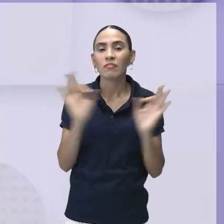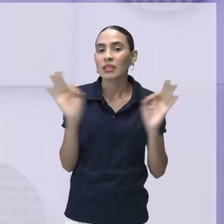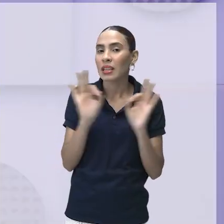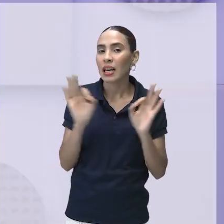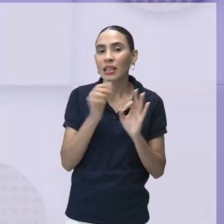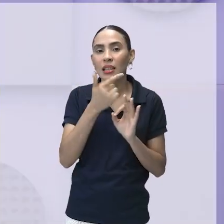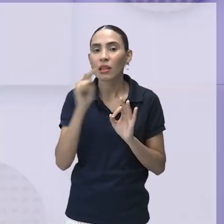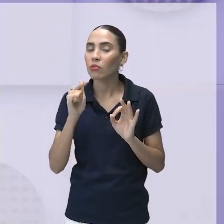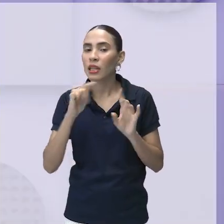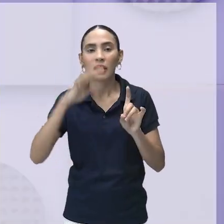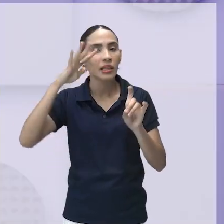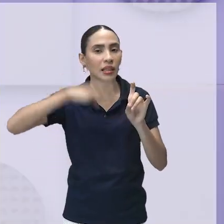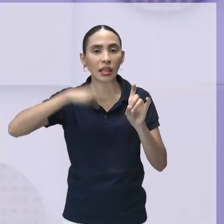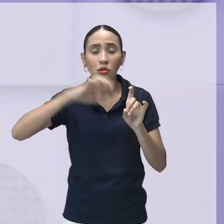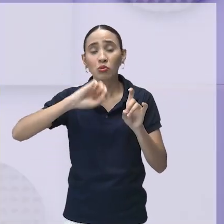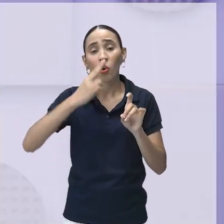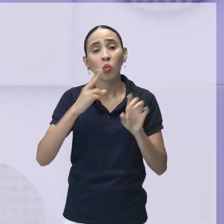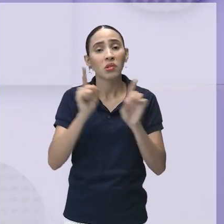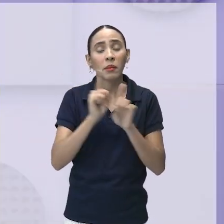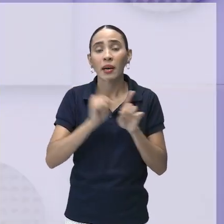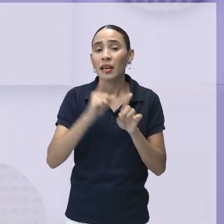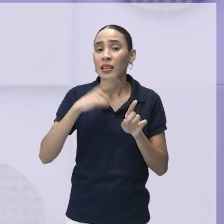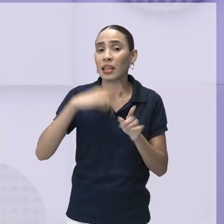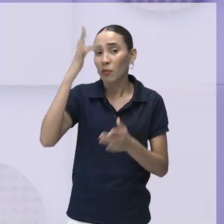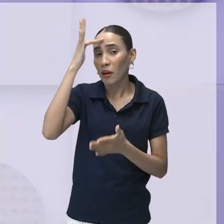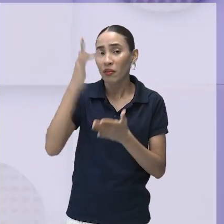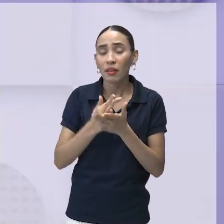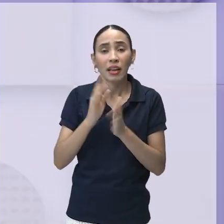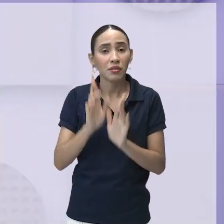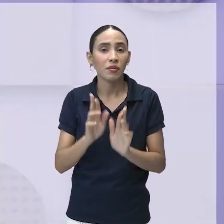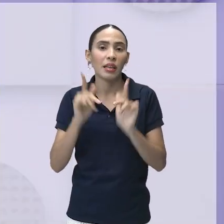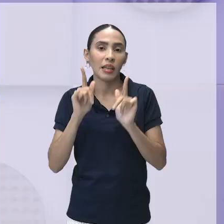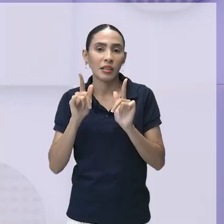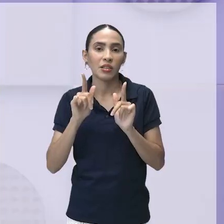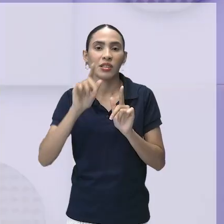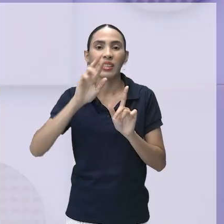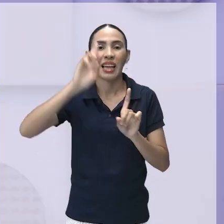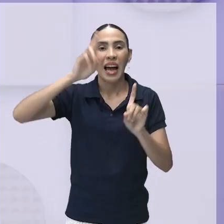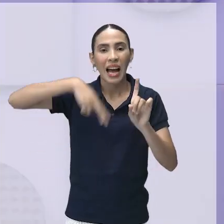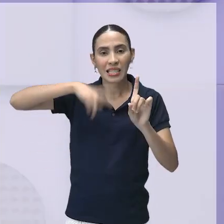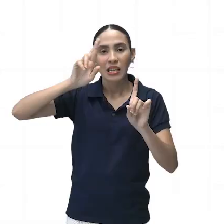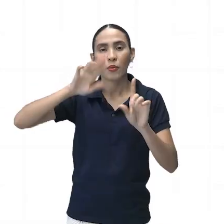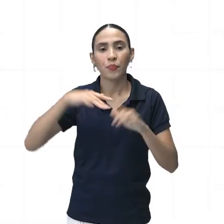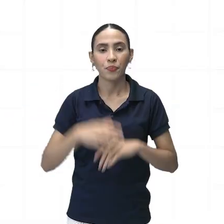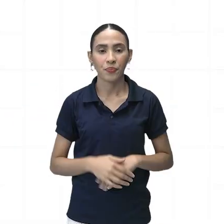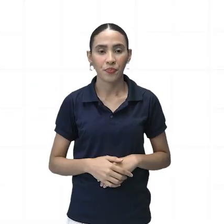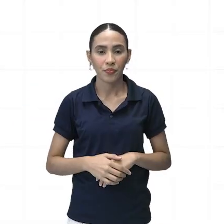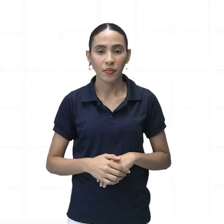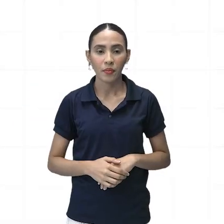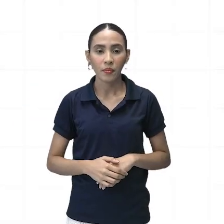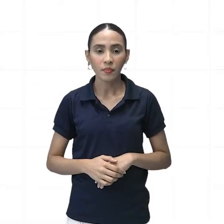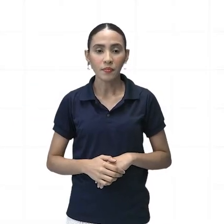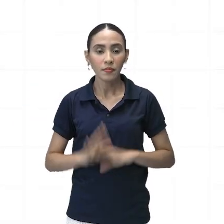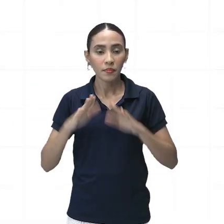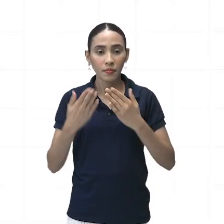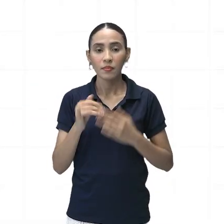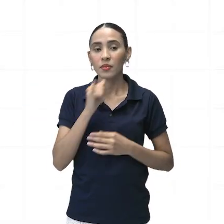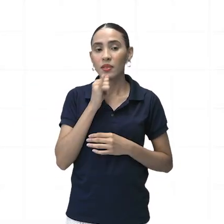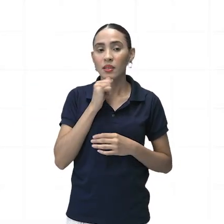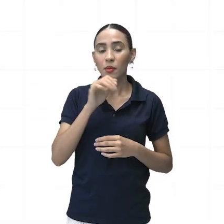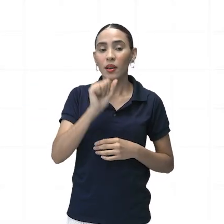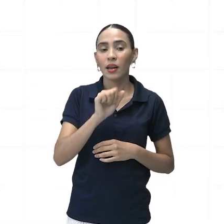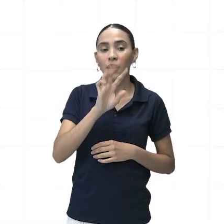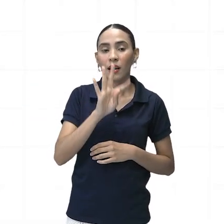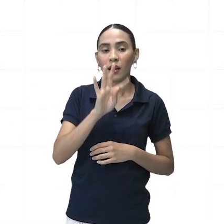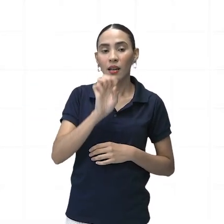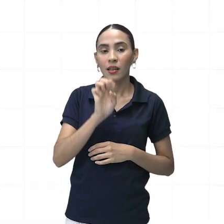específica ou têm uma crença mais subsidiada na questão da razão. Vamos lá então? Esse é o caso do